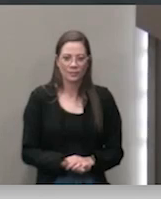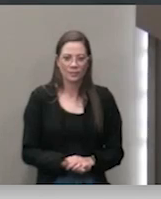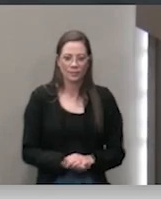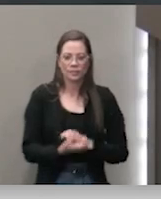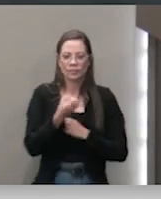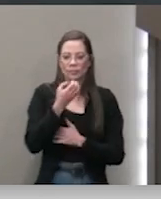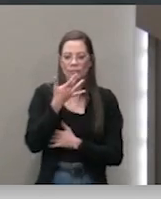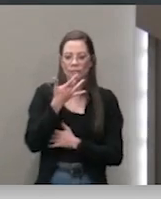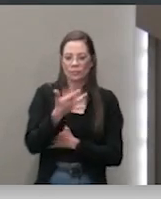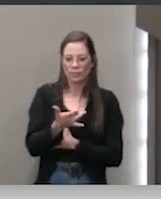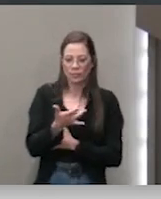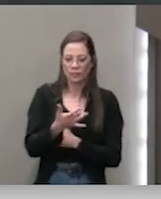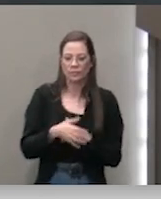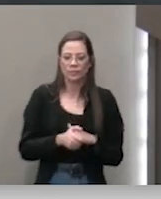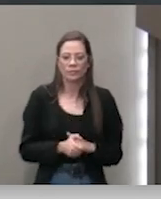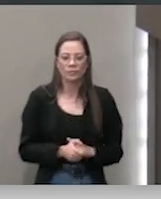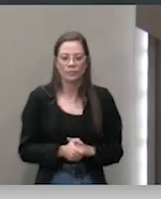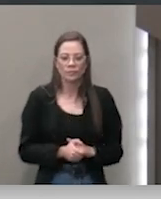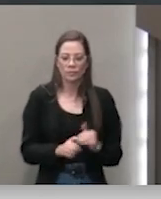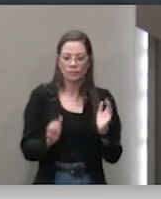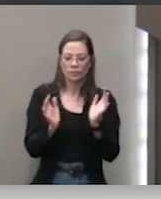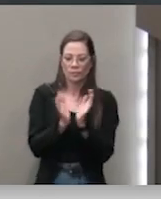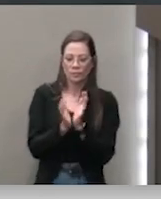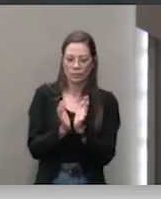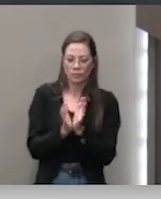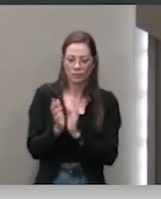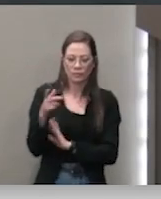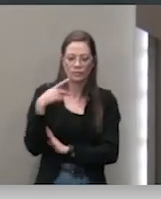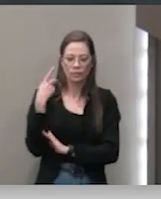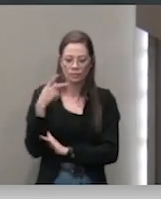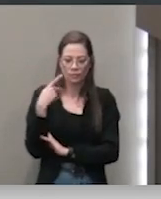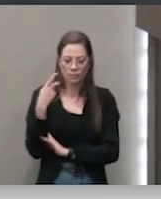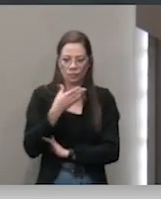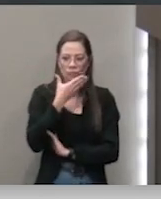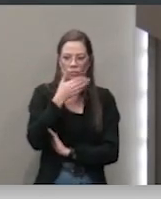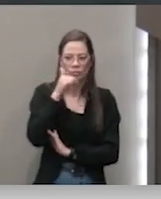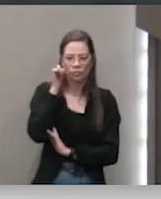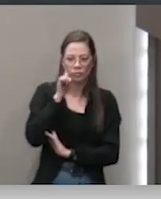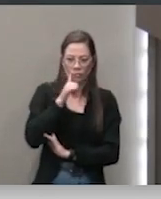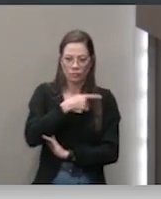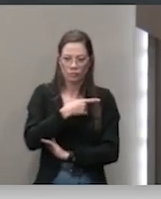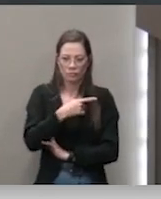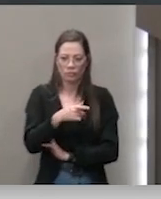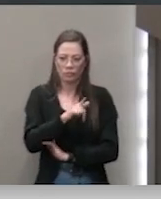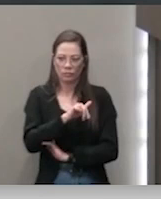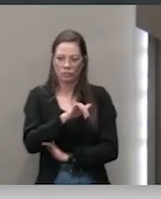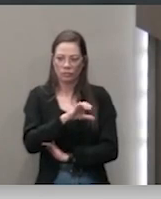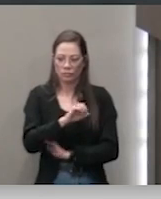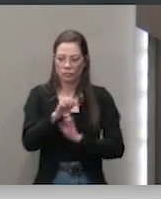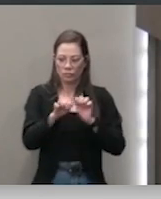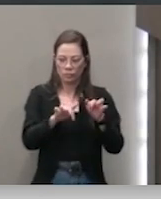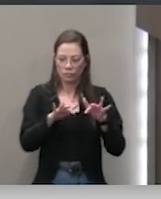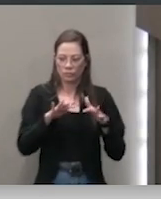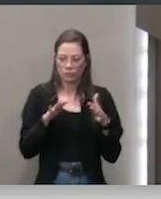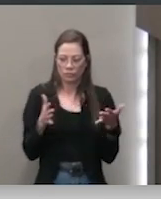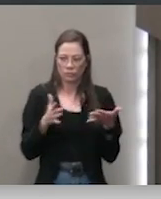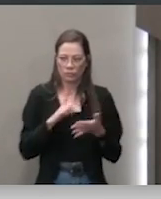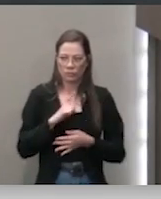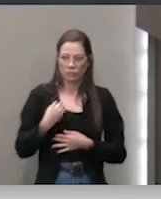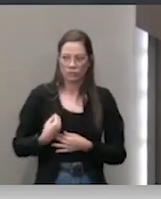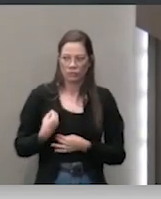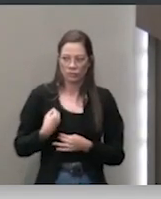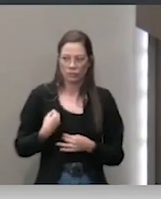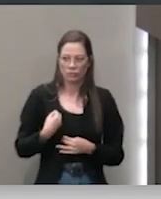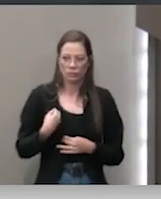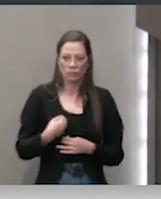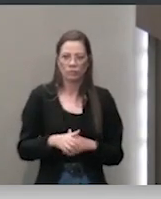Muito boa tarde, colegas vereadores, vereadoras, presidente Gil, público aqui que nos prestigia, os telespectadores